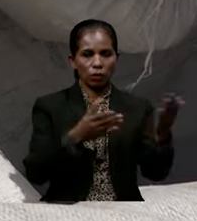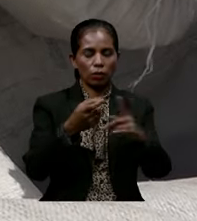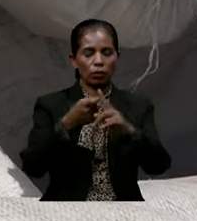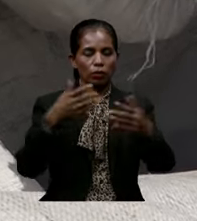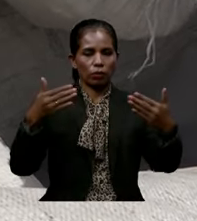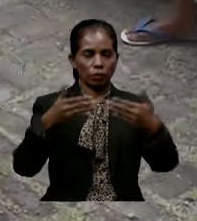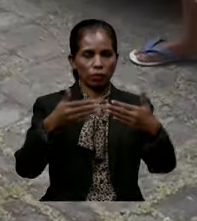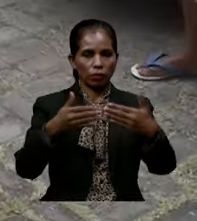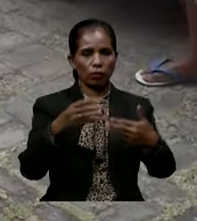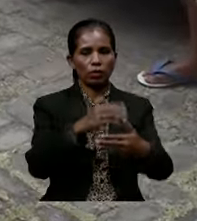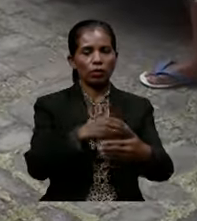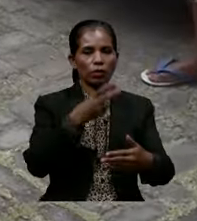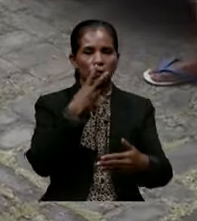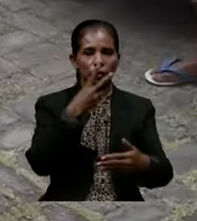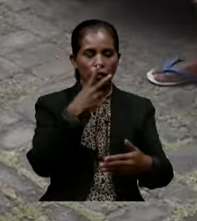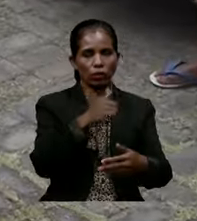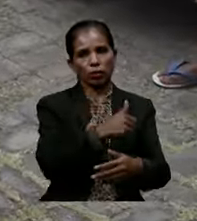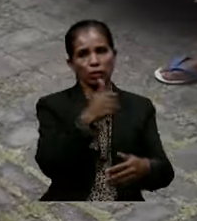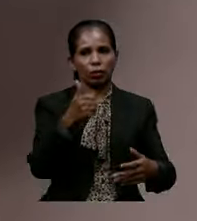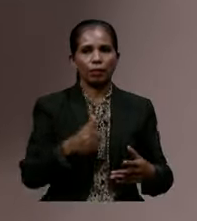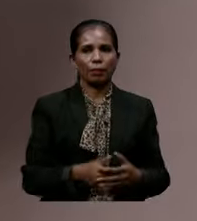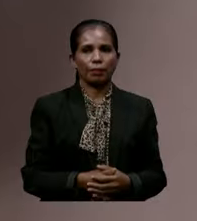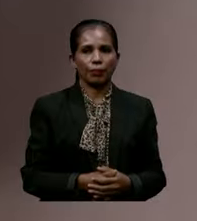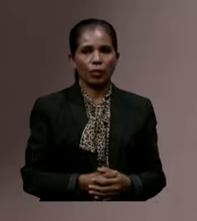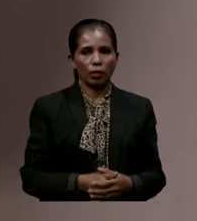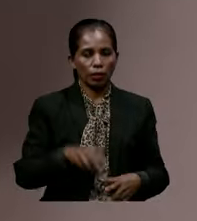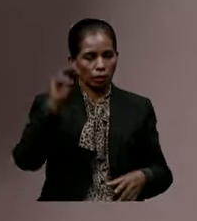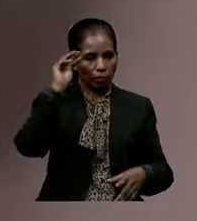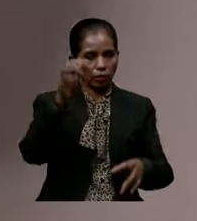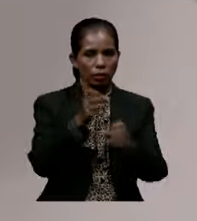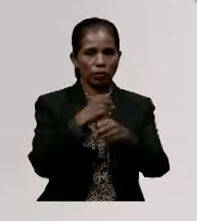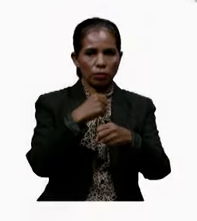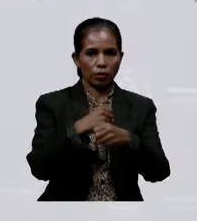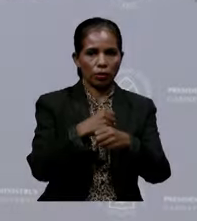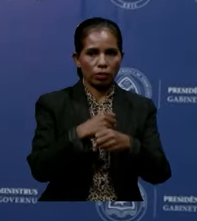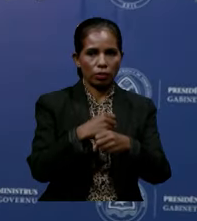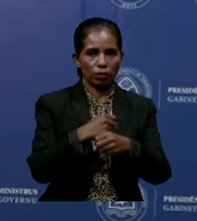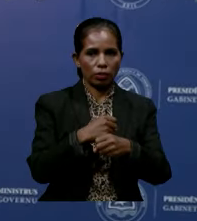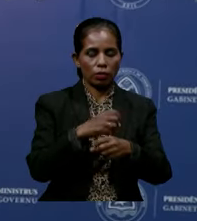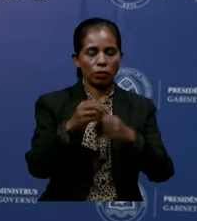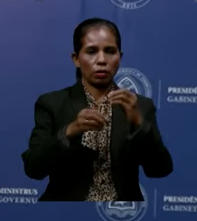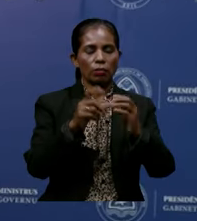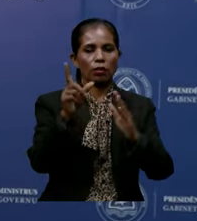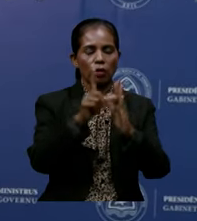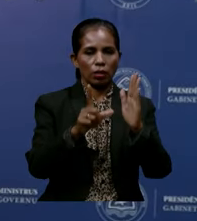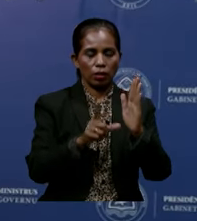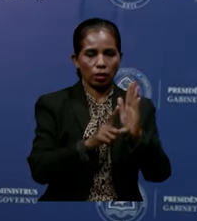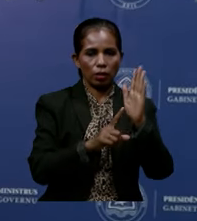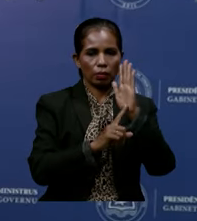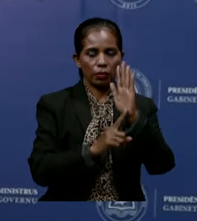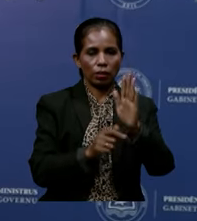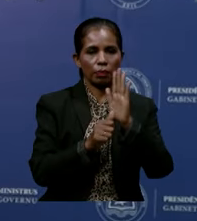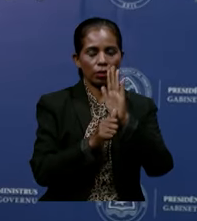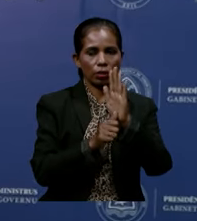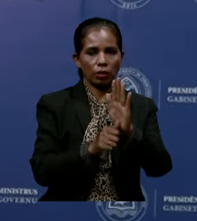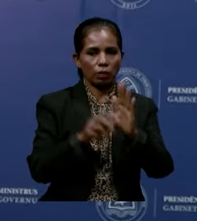Fronteira, Hanes Santabaco, no Selutan. Conselho Ministro Monsalo, deliberação na Beca apresenta o